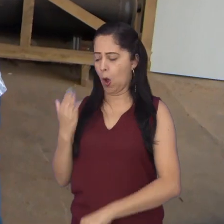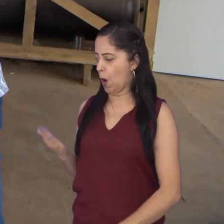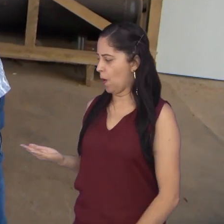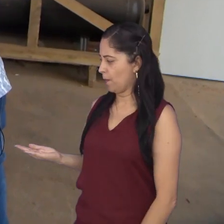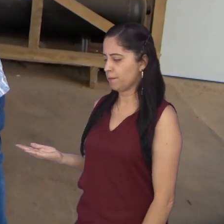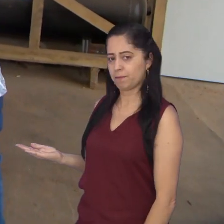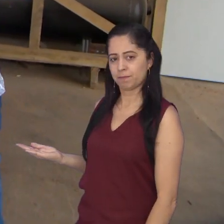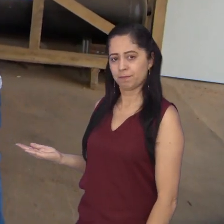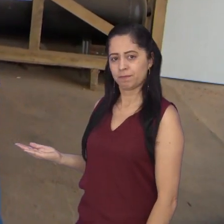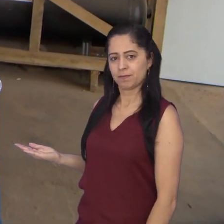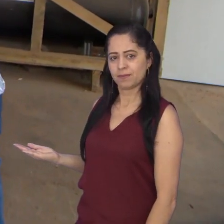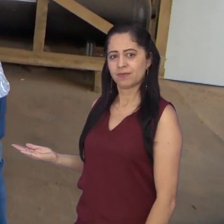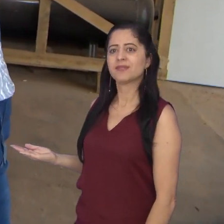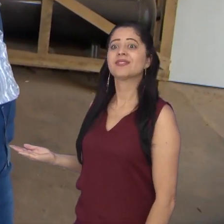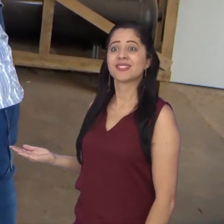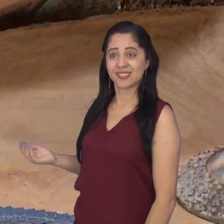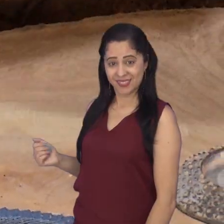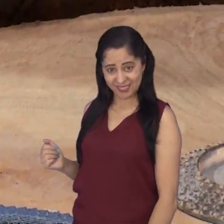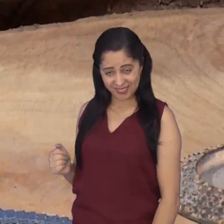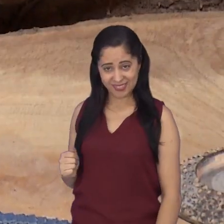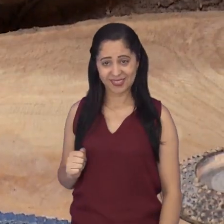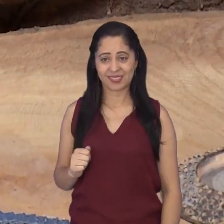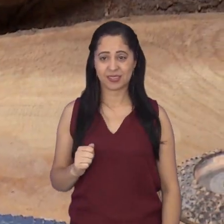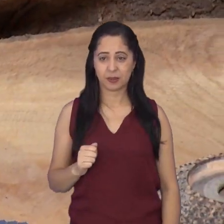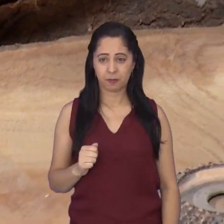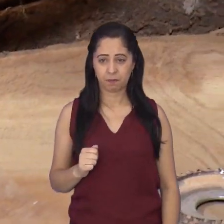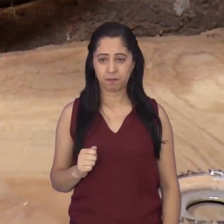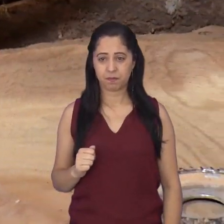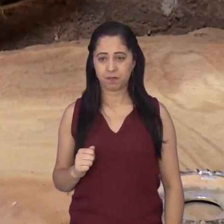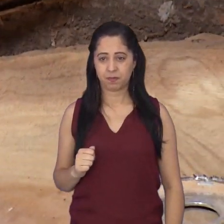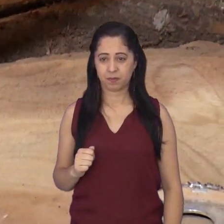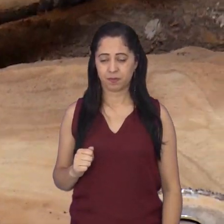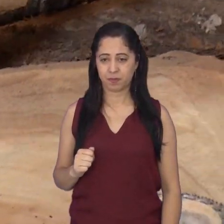ela é encaixada. Você puxa aqui lá embaixo.